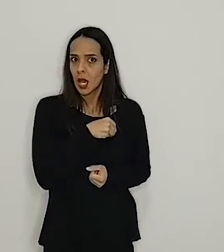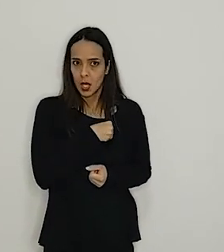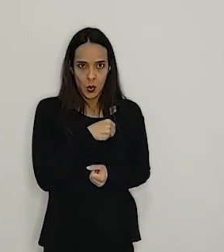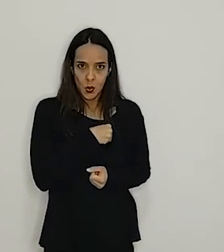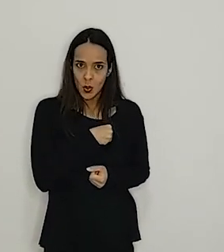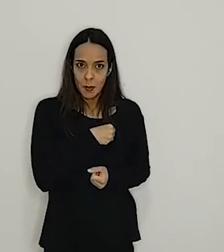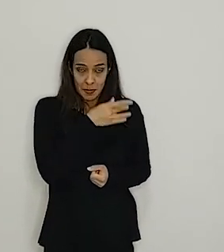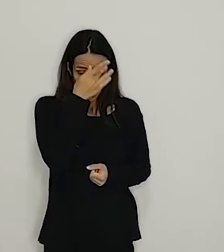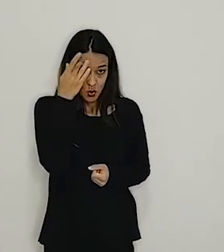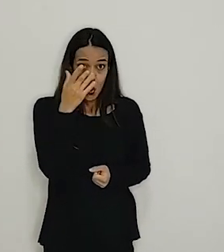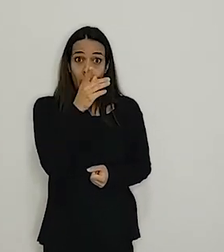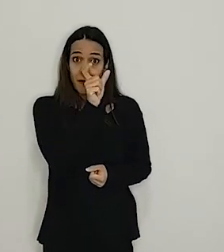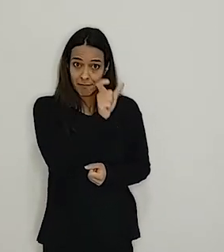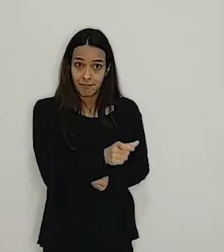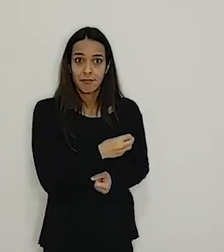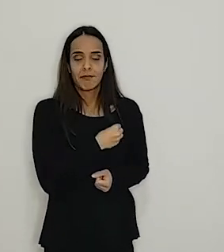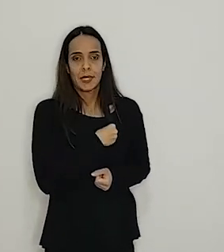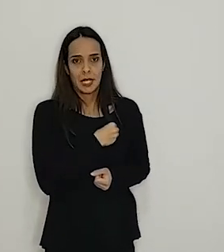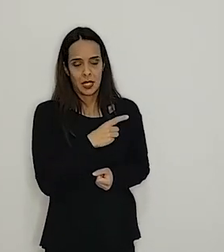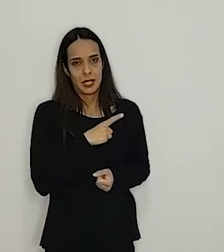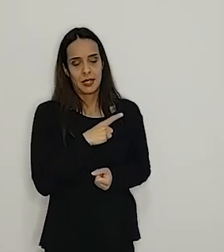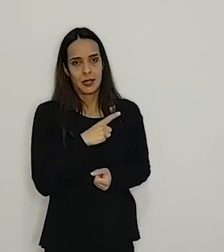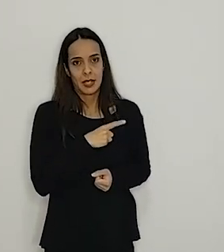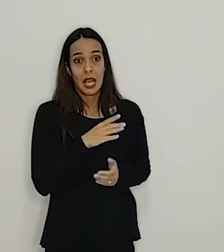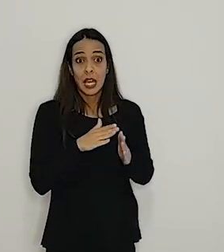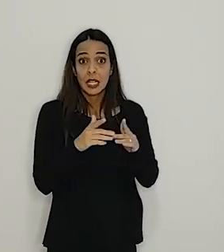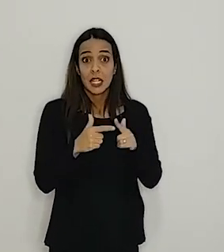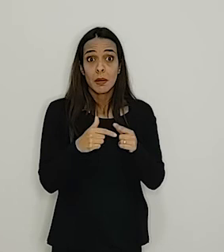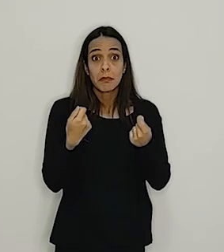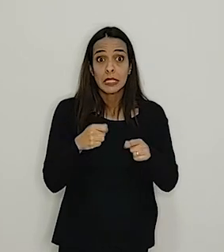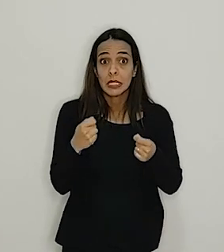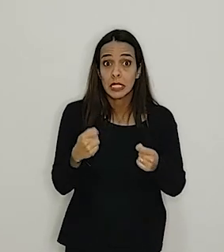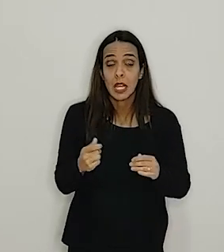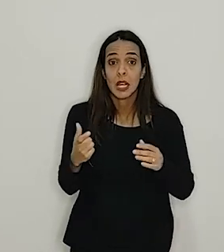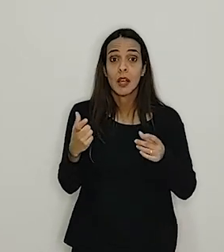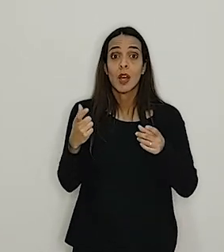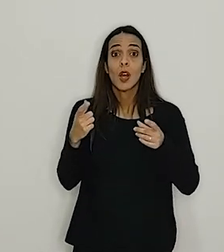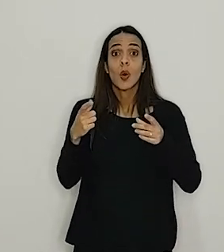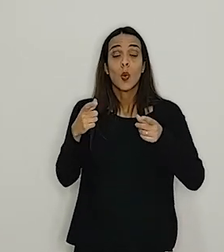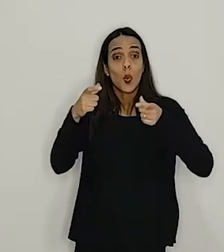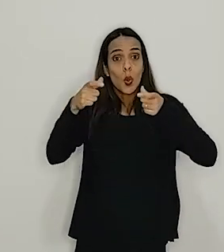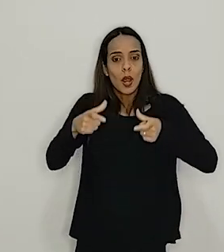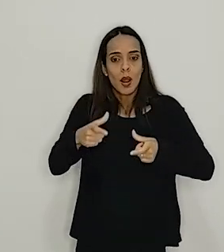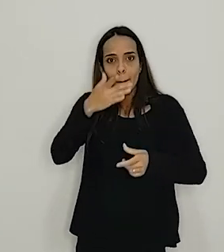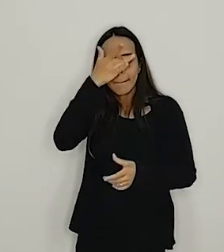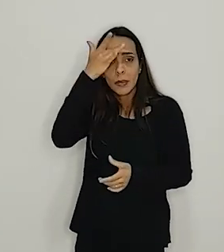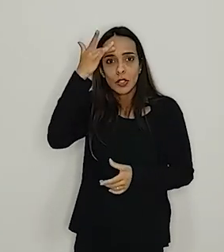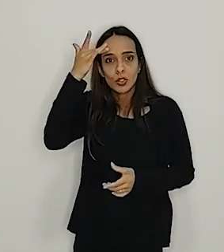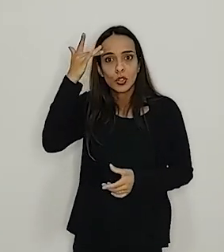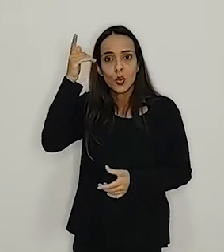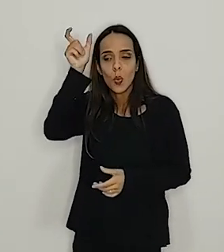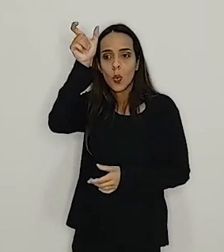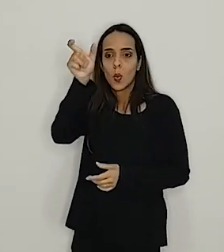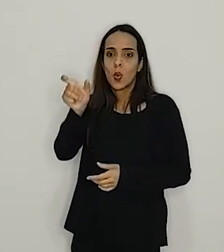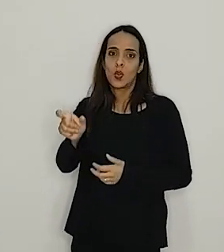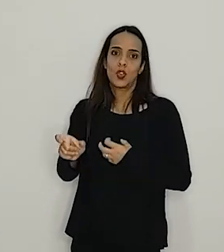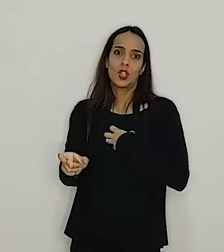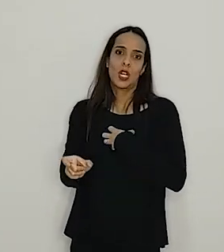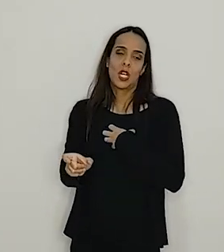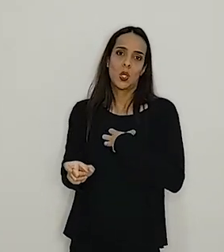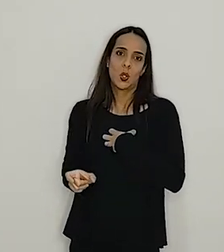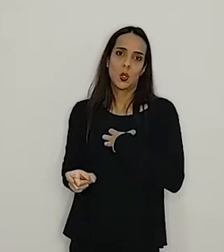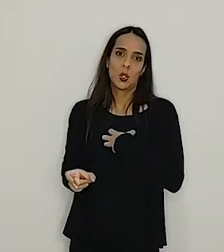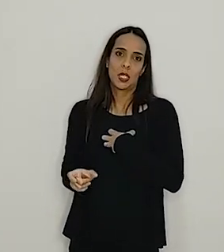o pecador, né? E a igreja precisa ser um lugar onde pessoas possam ser